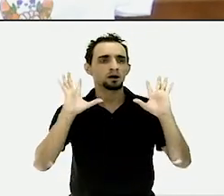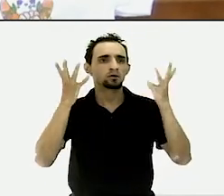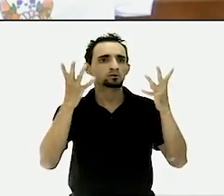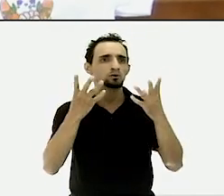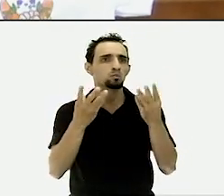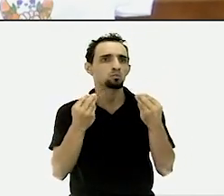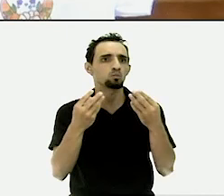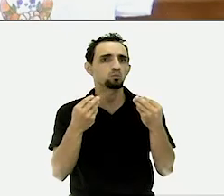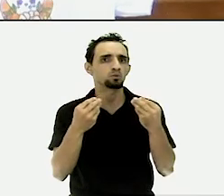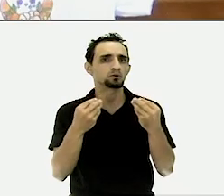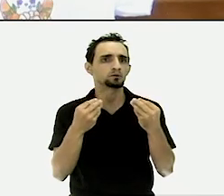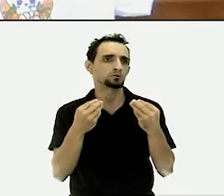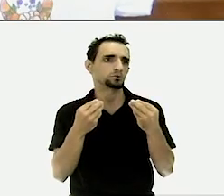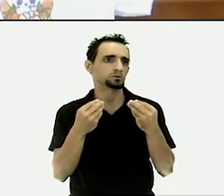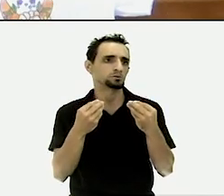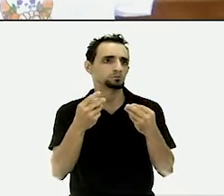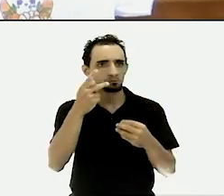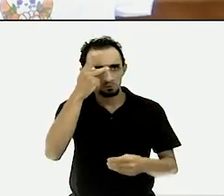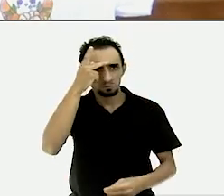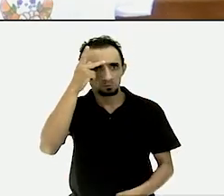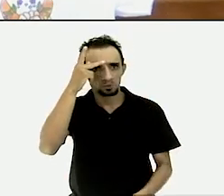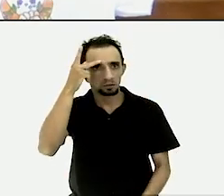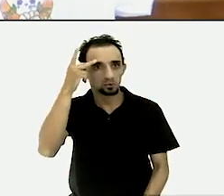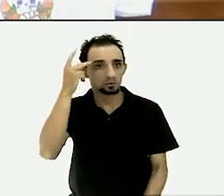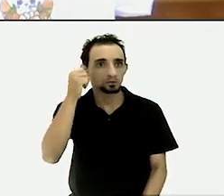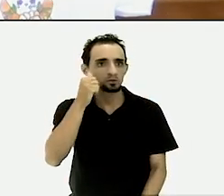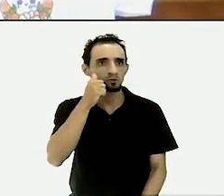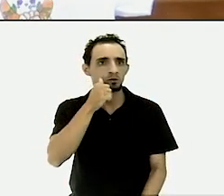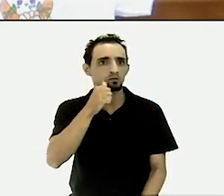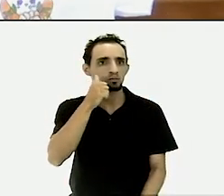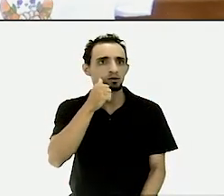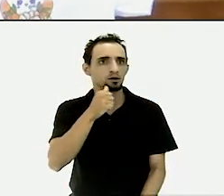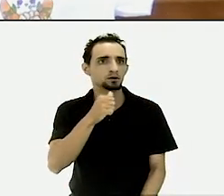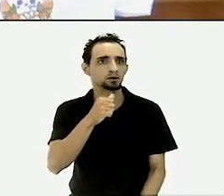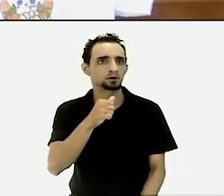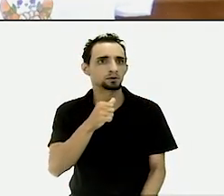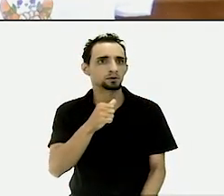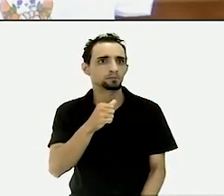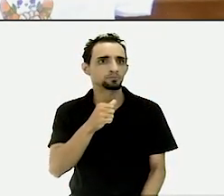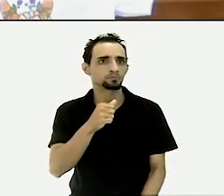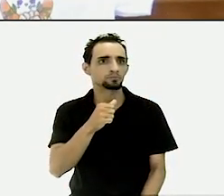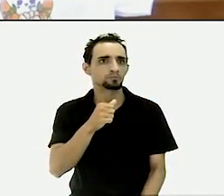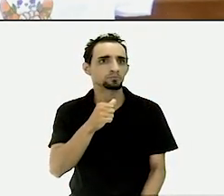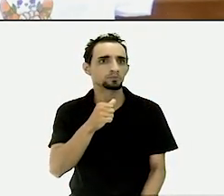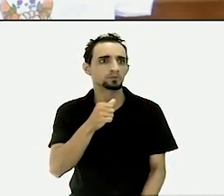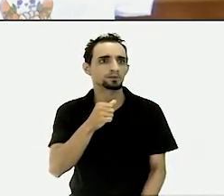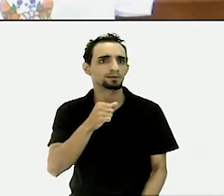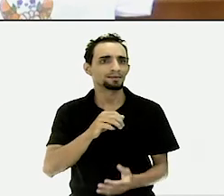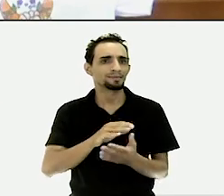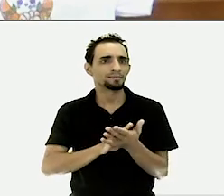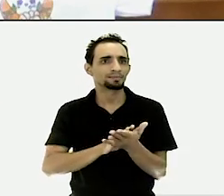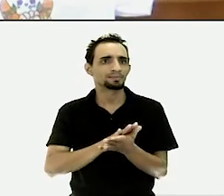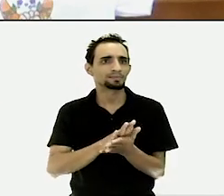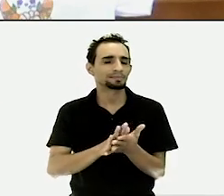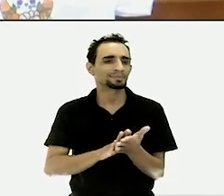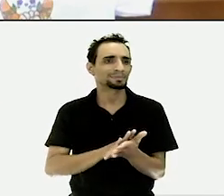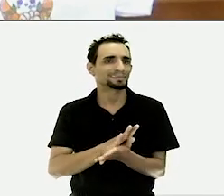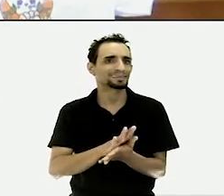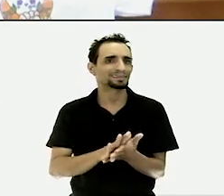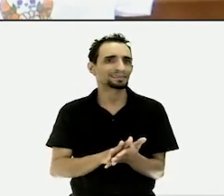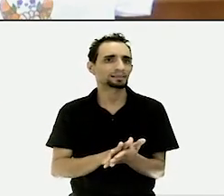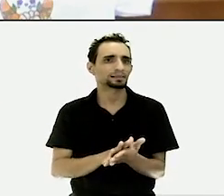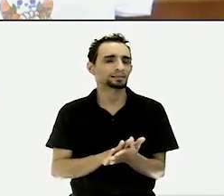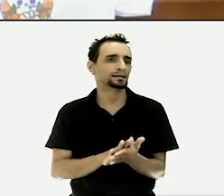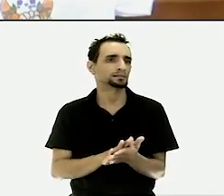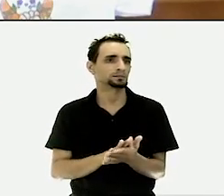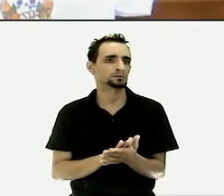Aí ele perguntava, o que ela tem? Aí ele ia lá perguntar para a mulher... Não podia nem olhar. Depois ele voltava, ela estava sentindo isso. Depois ele voltava, ela tá,